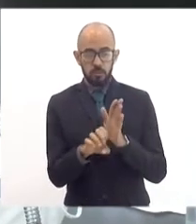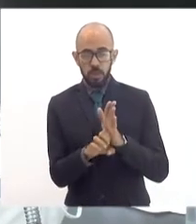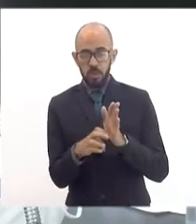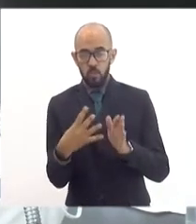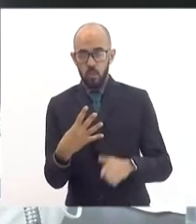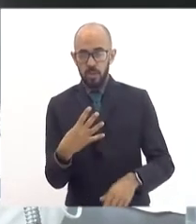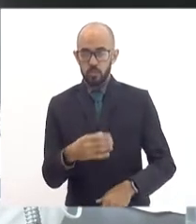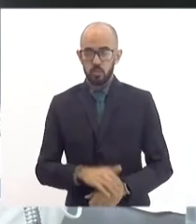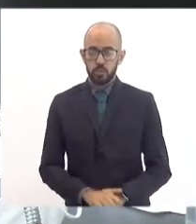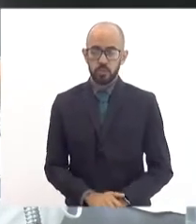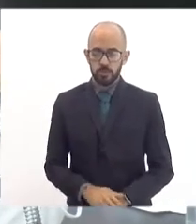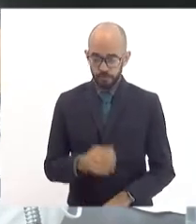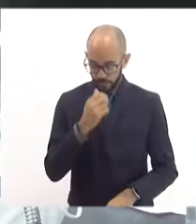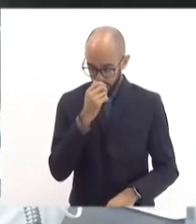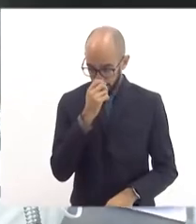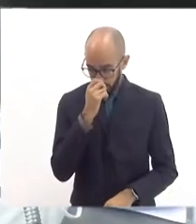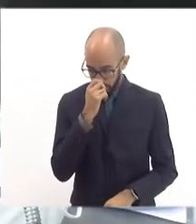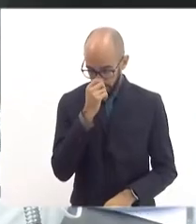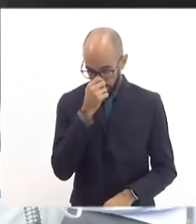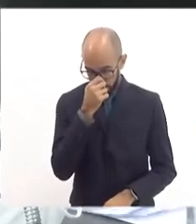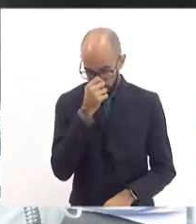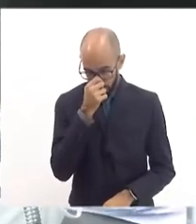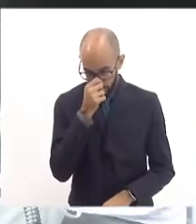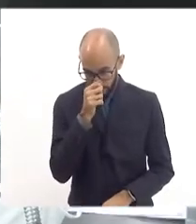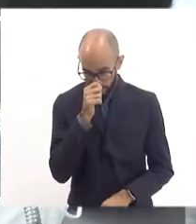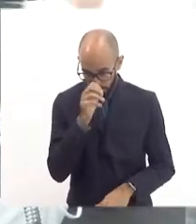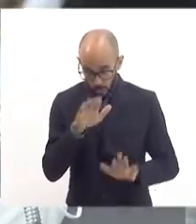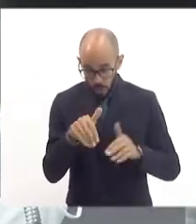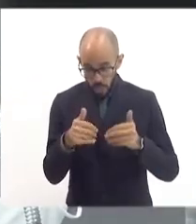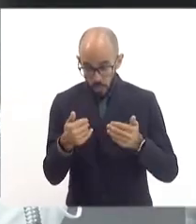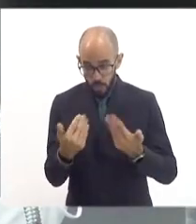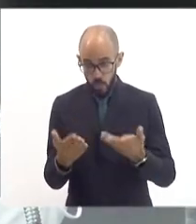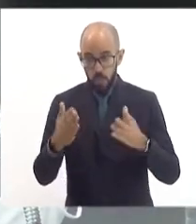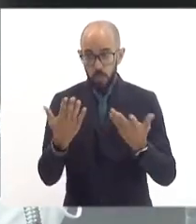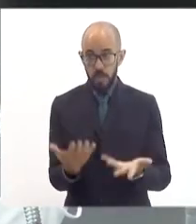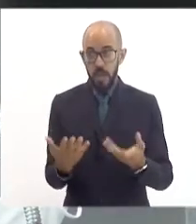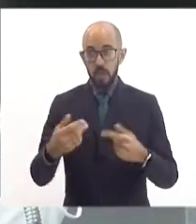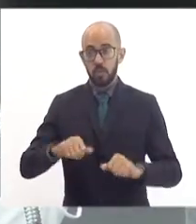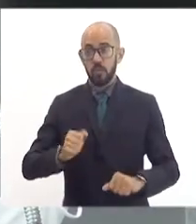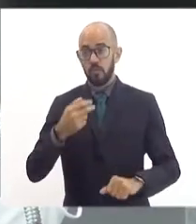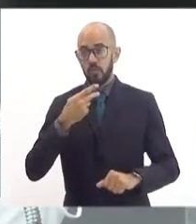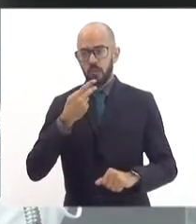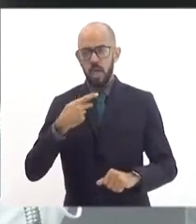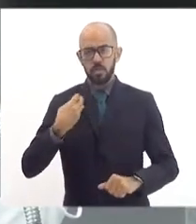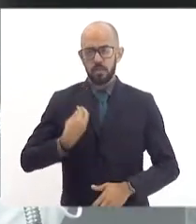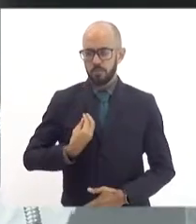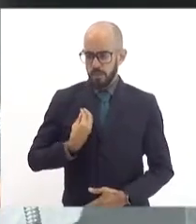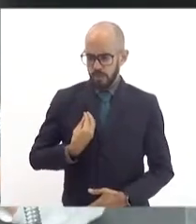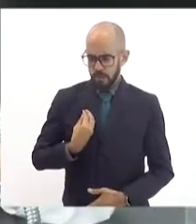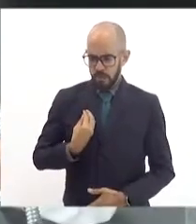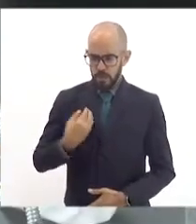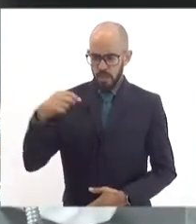Mas, dito isso, eu queria registrar as presenças,